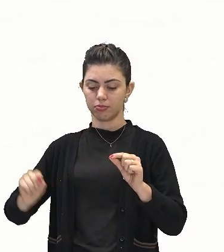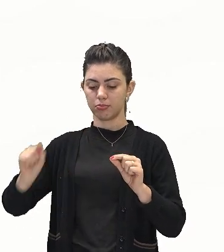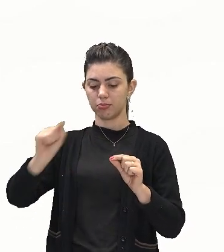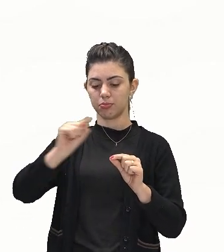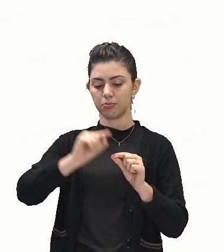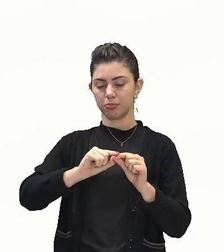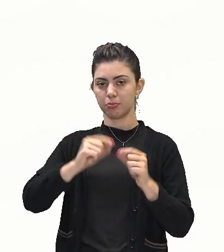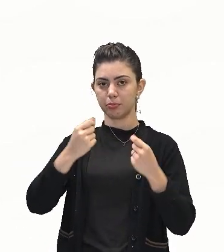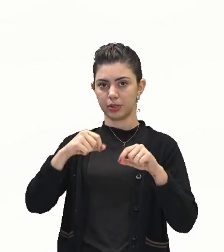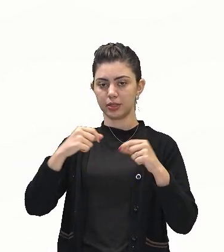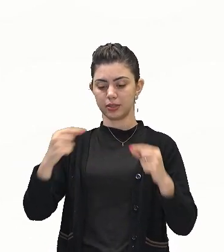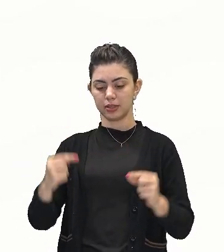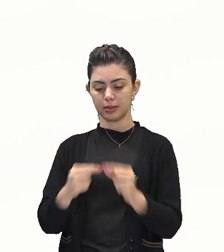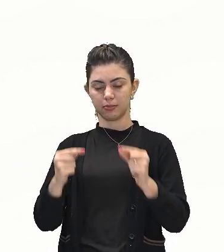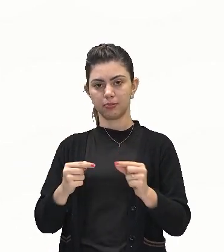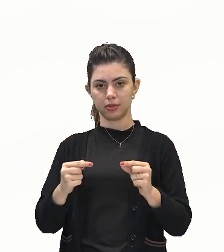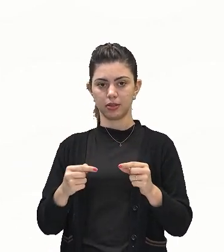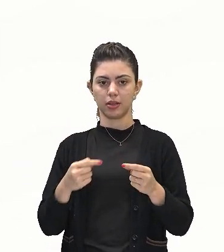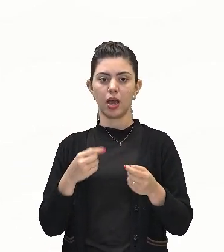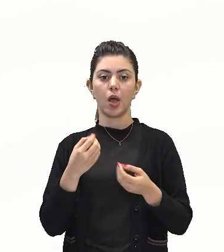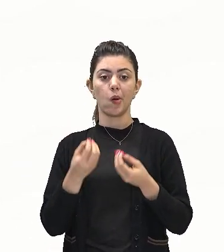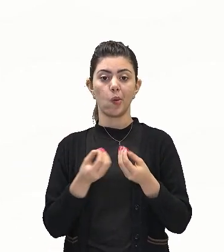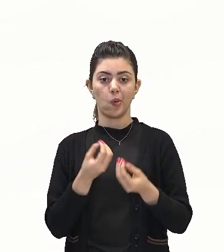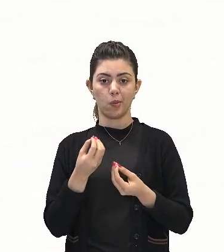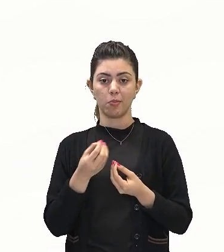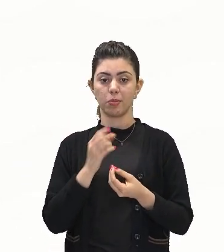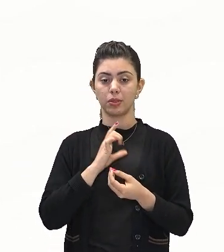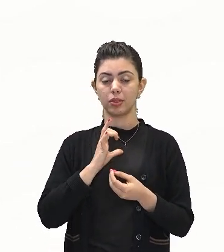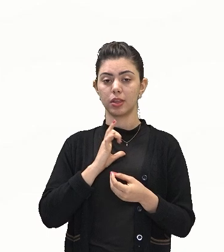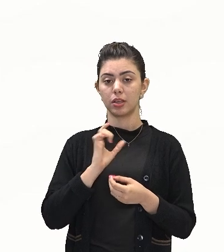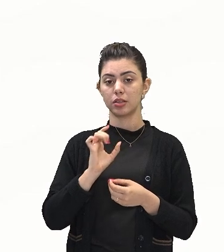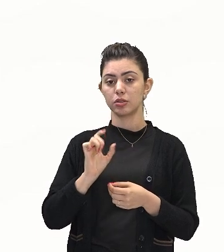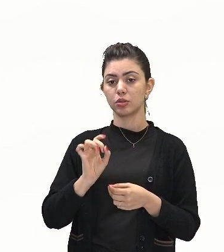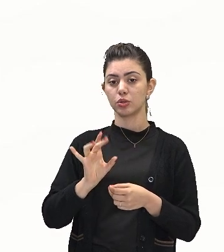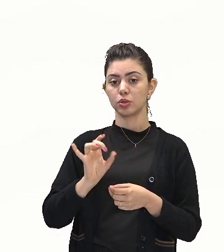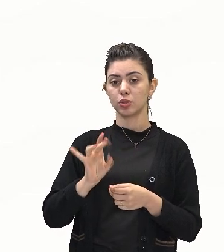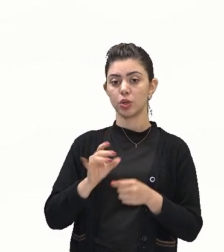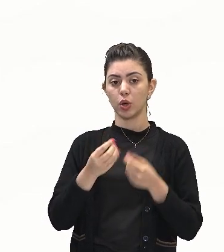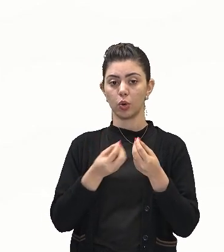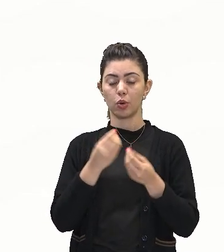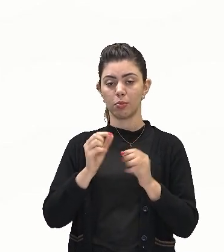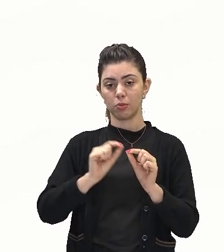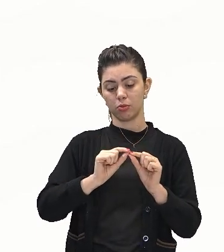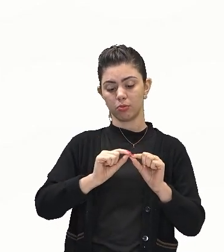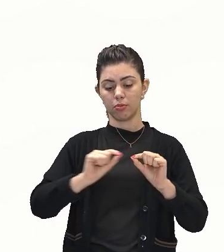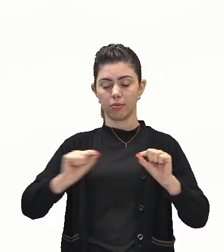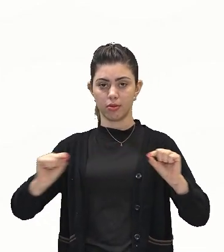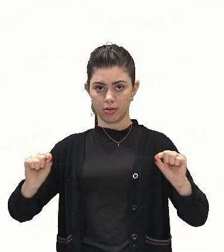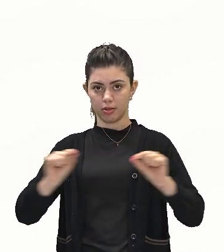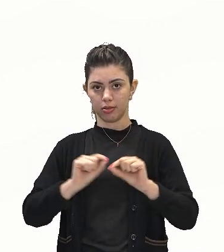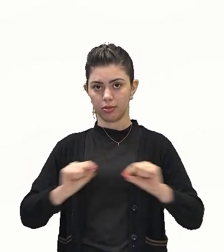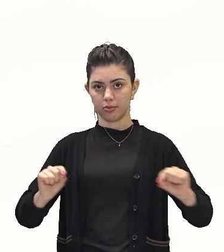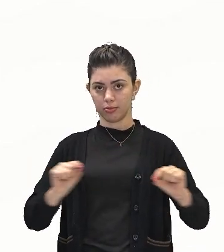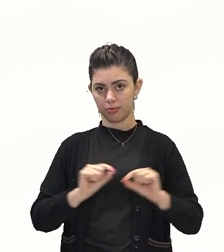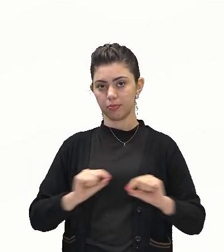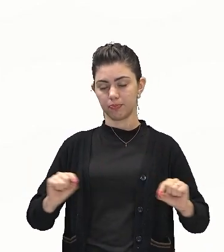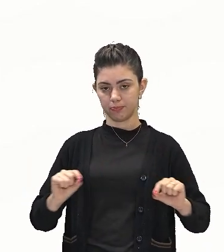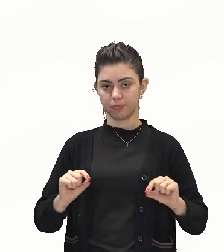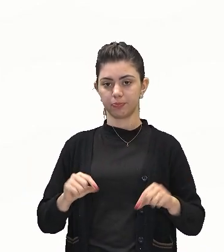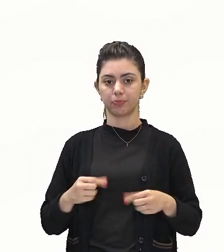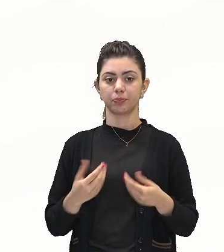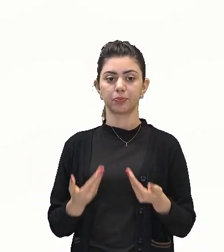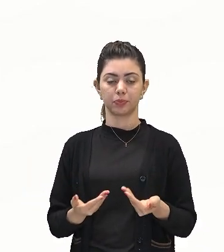bem? E ela é formada apenas por segmentos de reta. Ou seja,